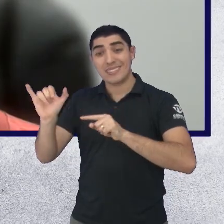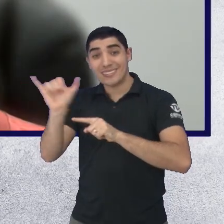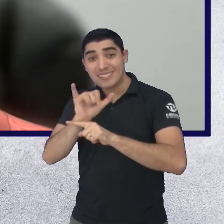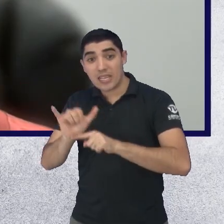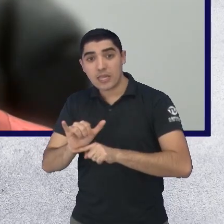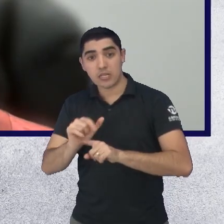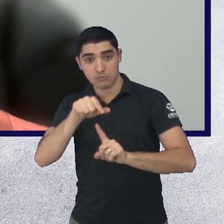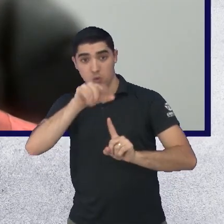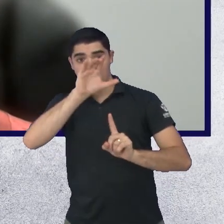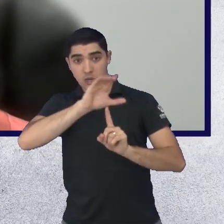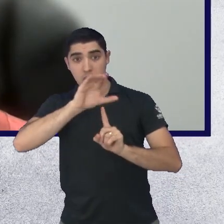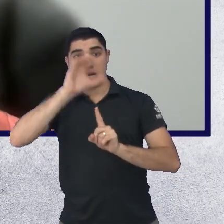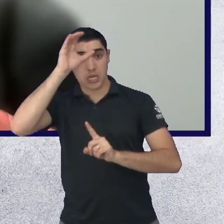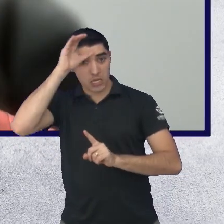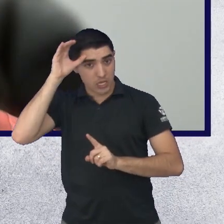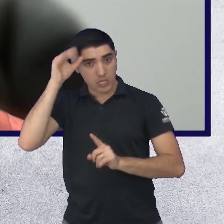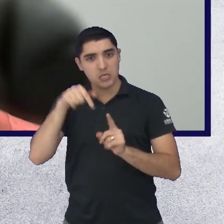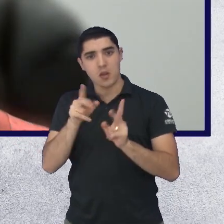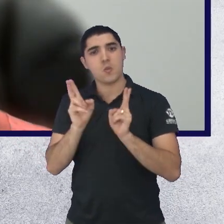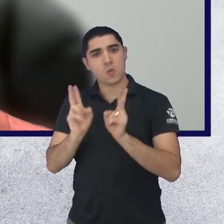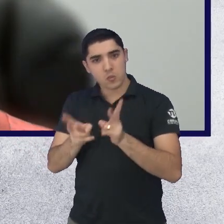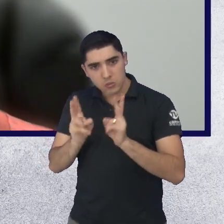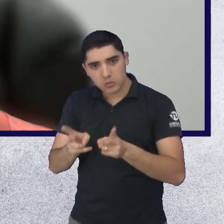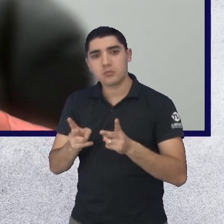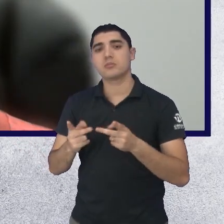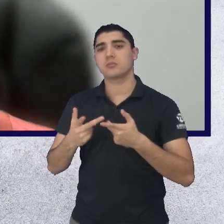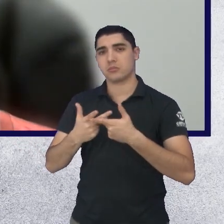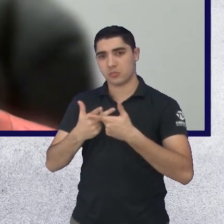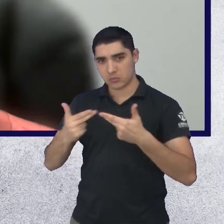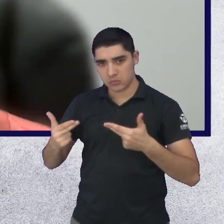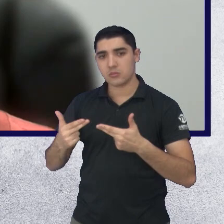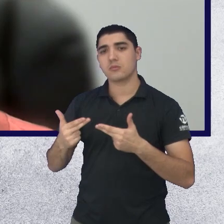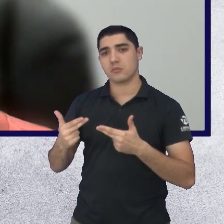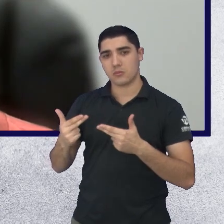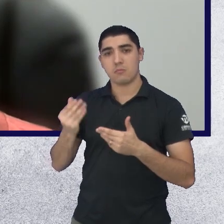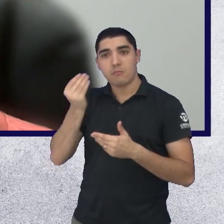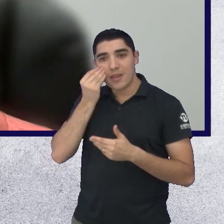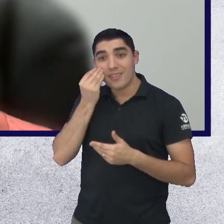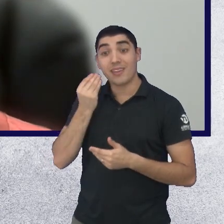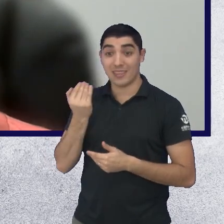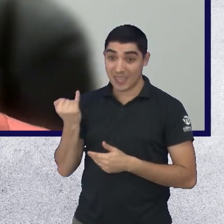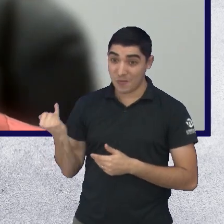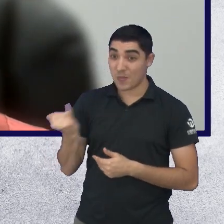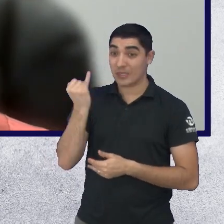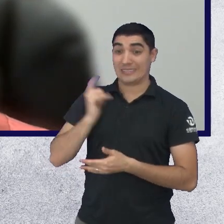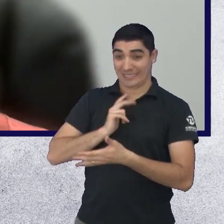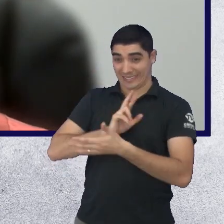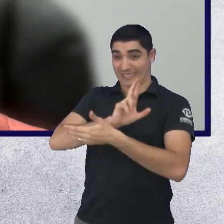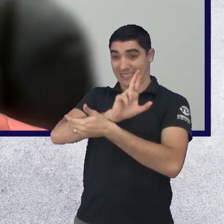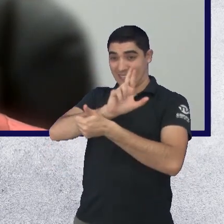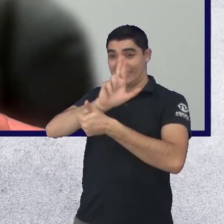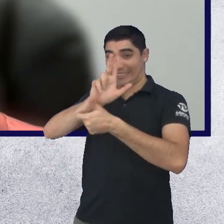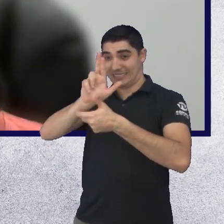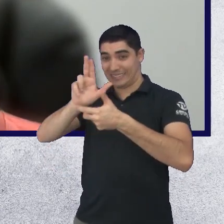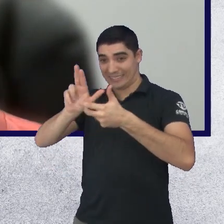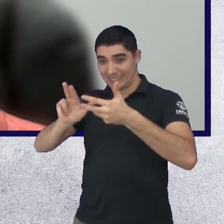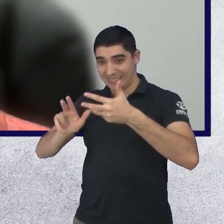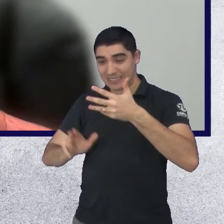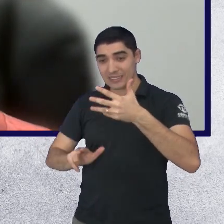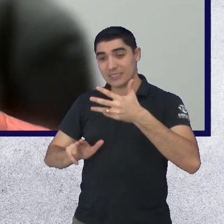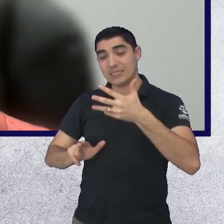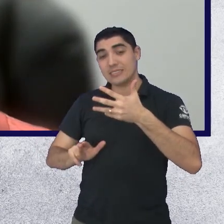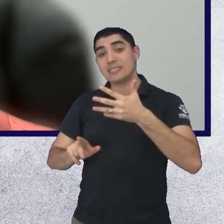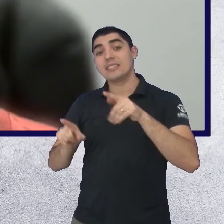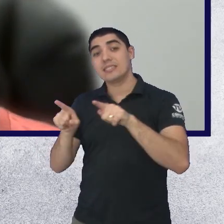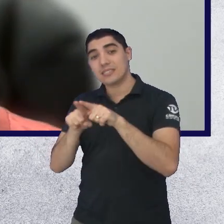do cliente, ele tem que pensar em canais de entrega. É bastante coisa que o empresário tem que pensar. E por